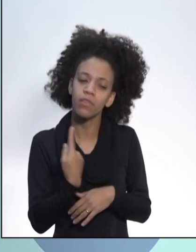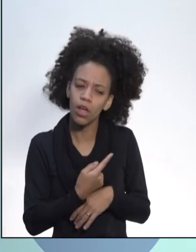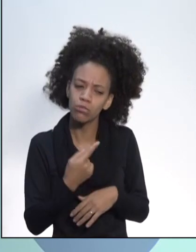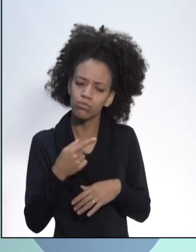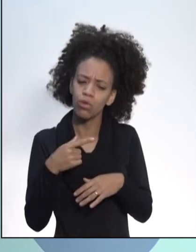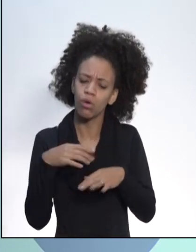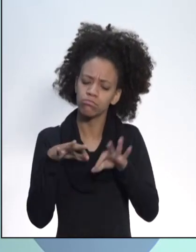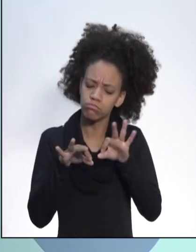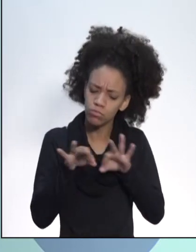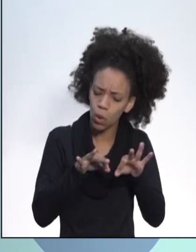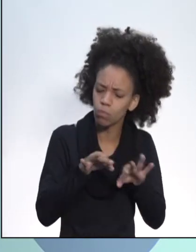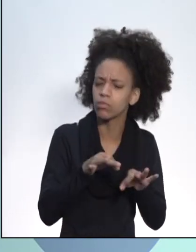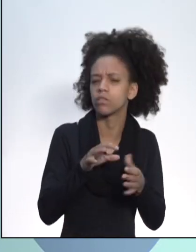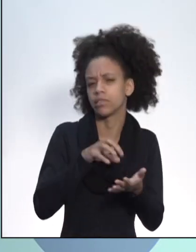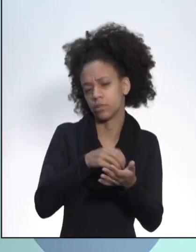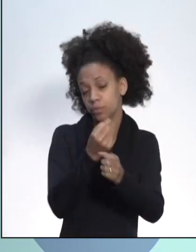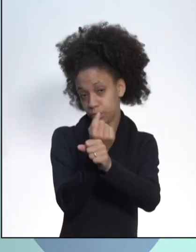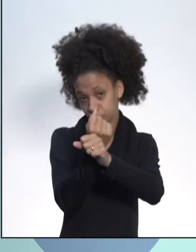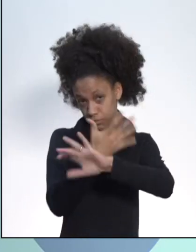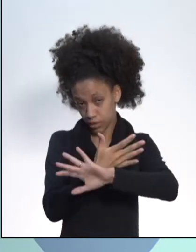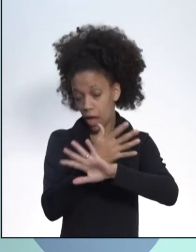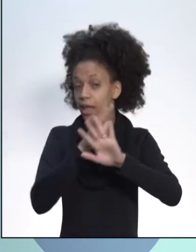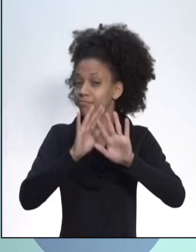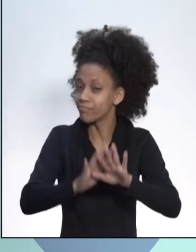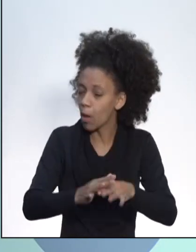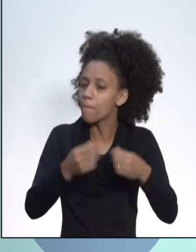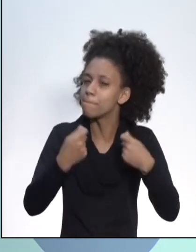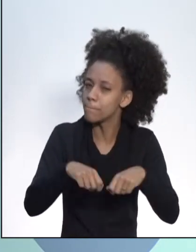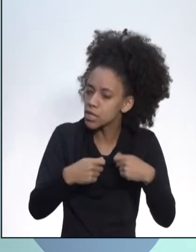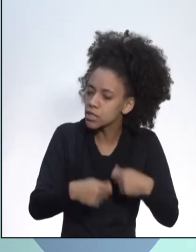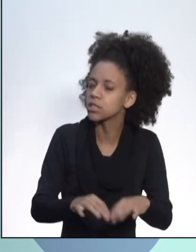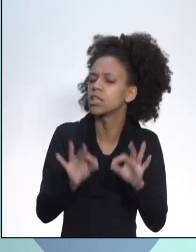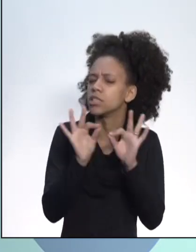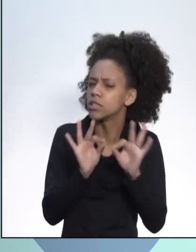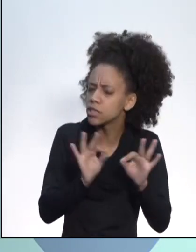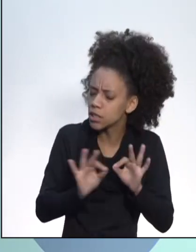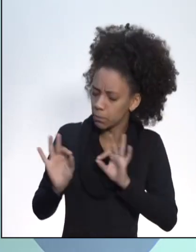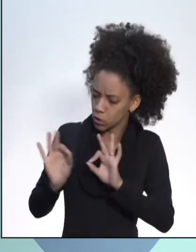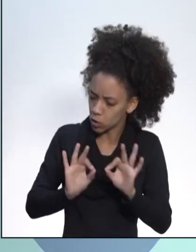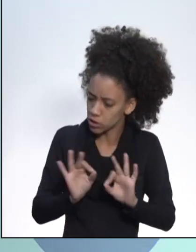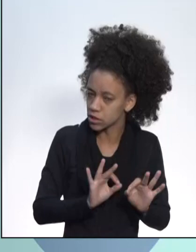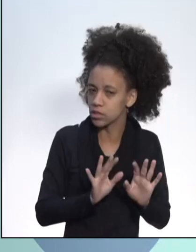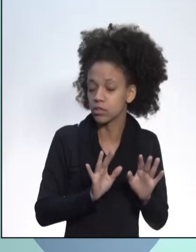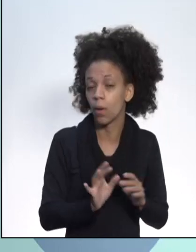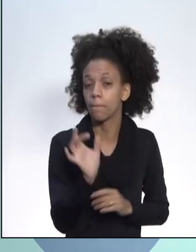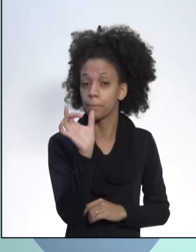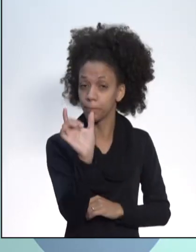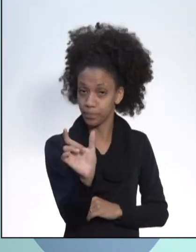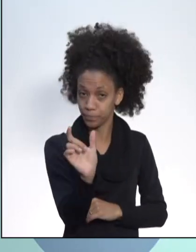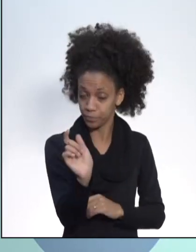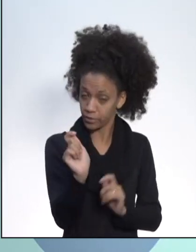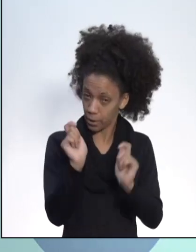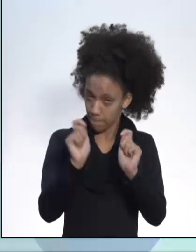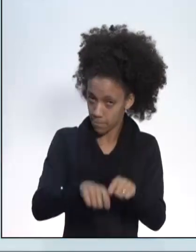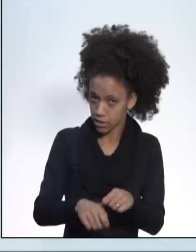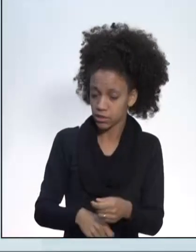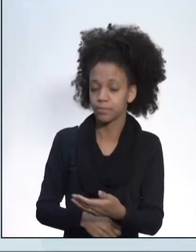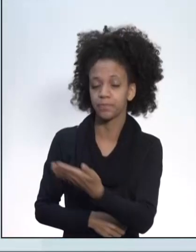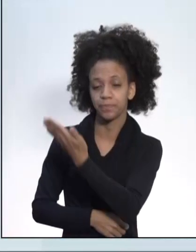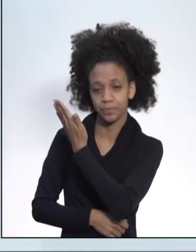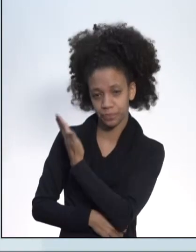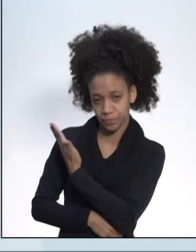de Mídias. Então, vocês precisam de um mínimo de organização. A próxima palavra, a próxima competência que vocês vão